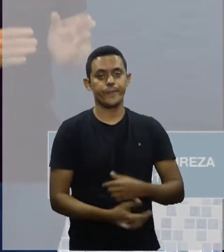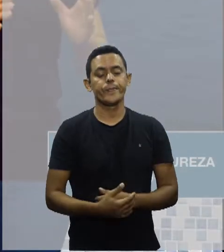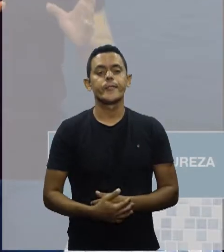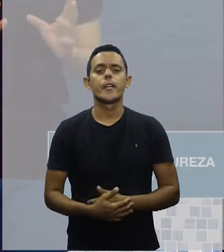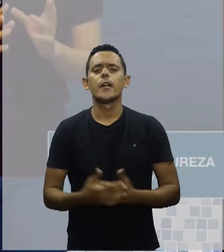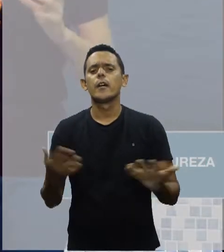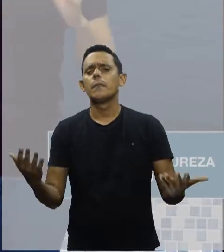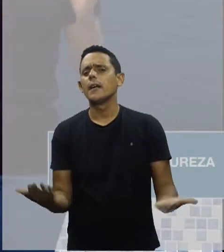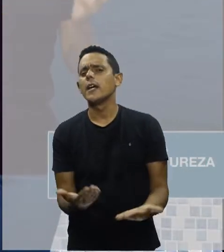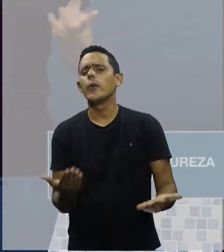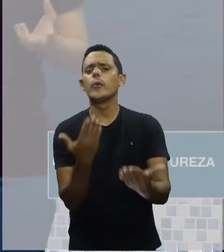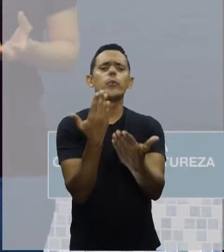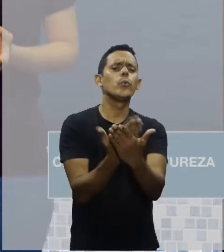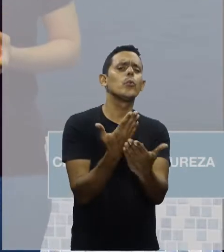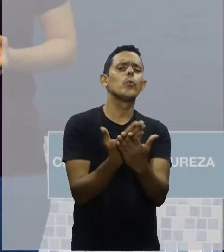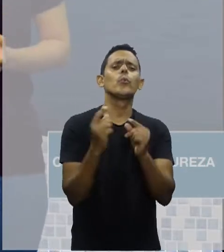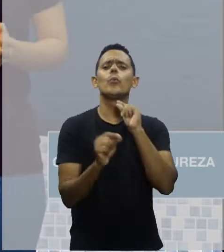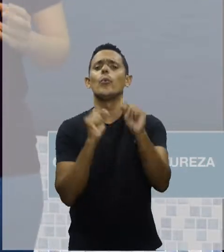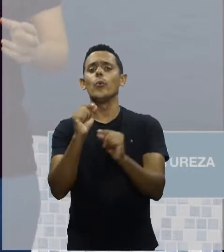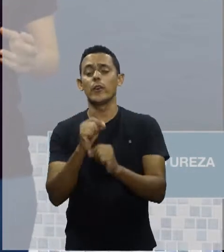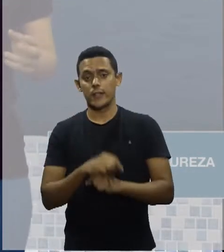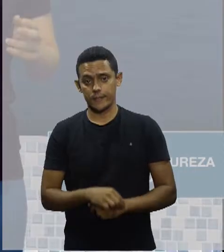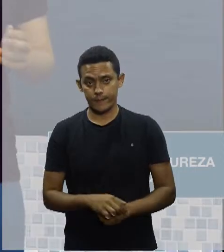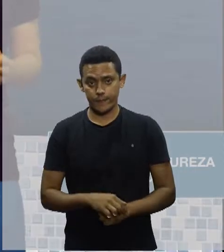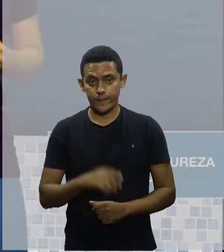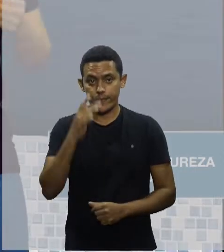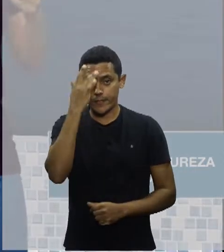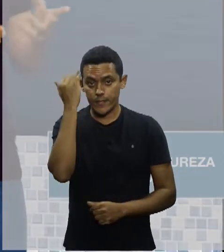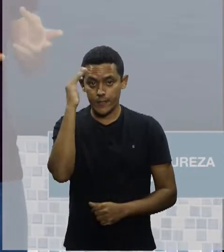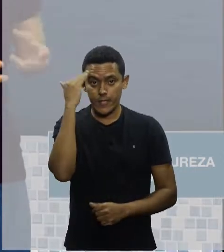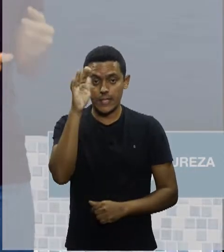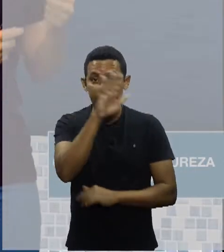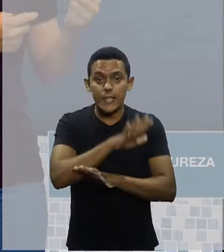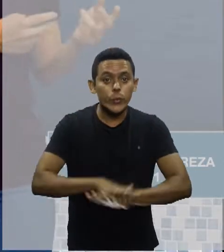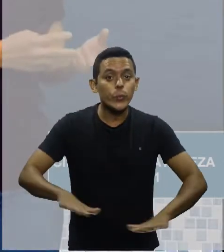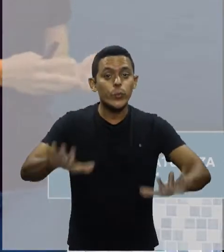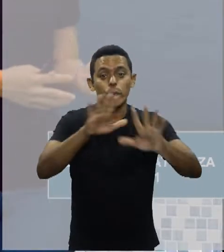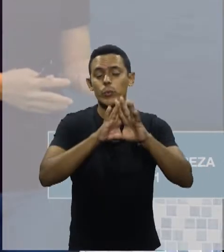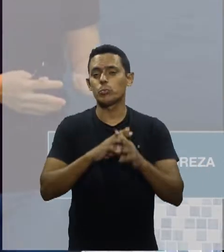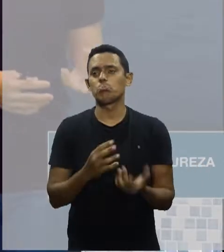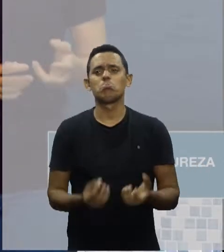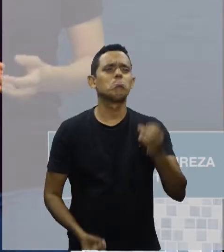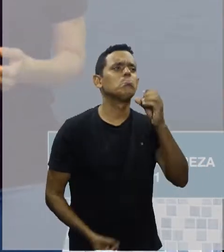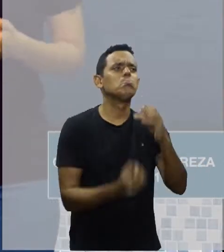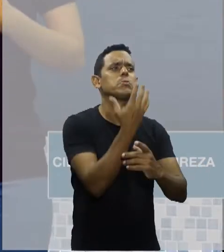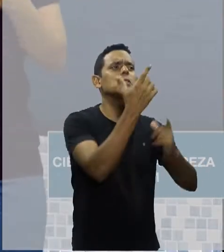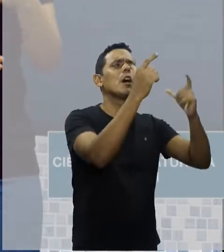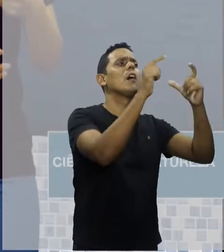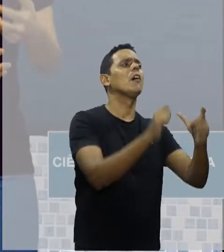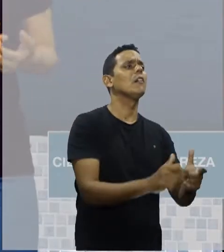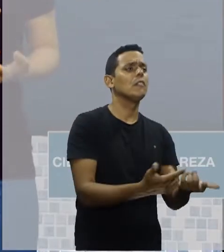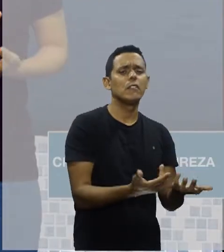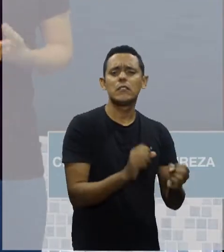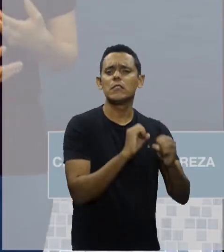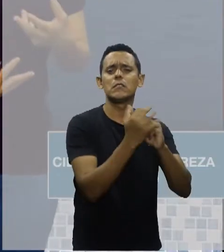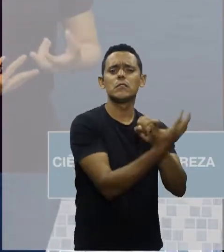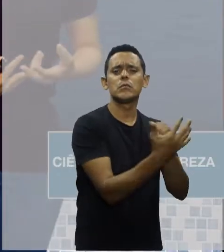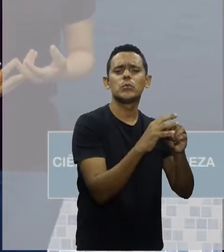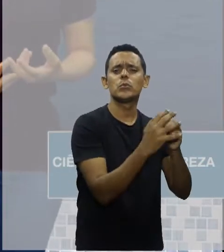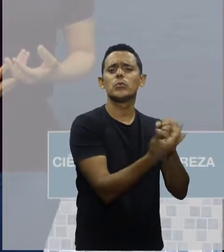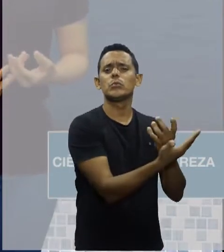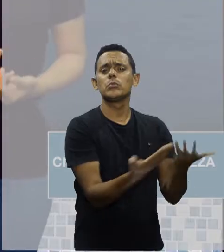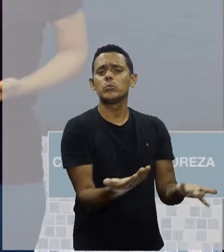aula vai ser uma contextualização geral a respeito da pandemia, onde surgiu, quais são as medidas